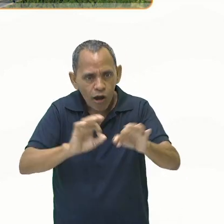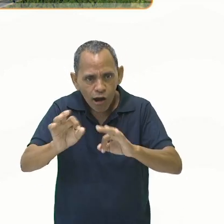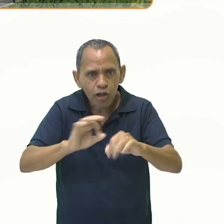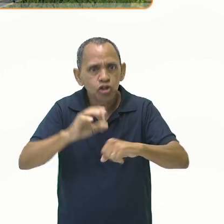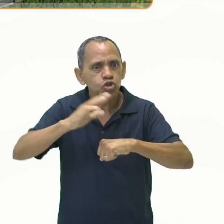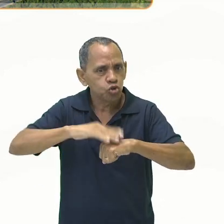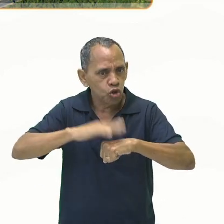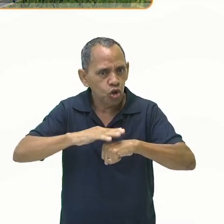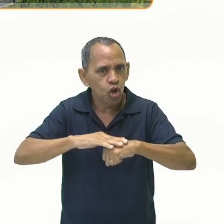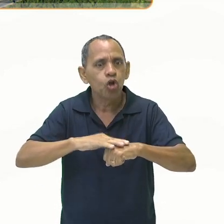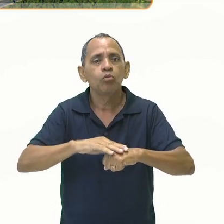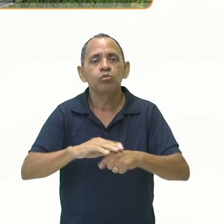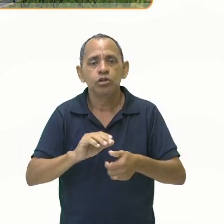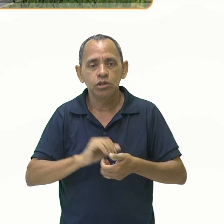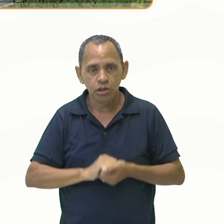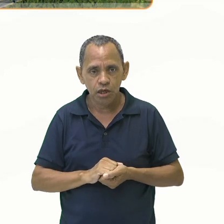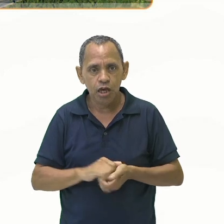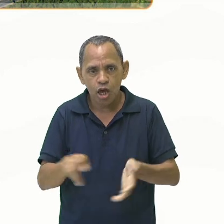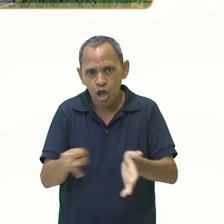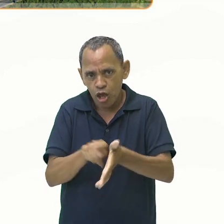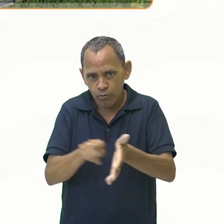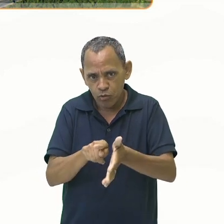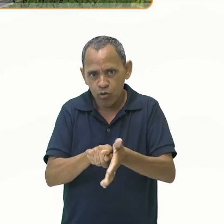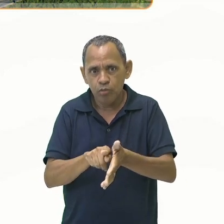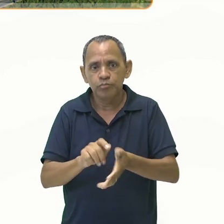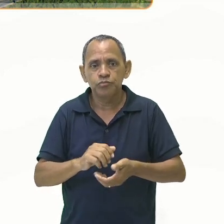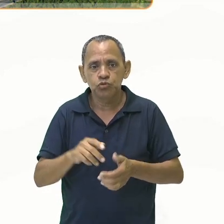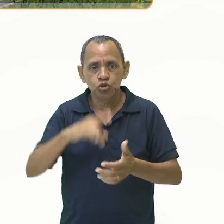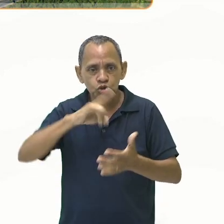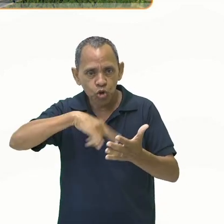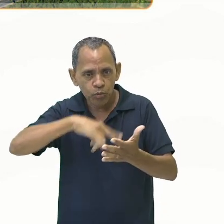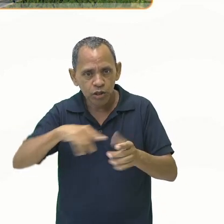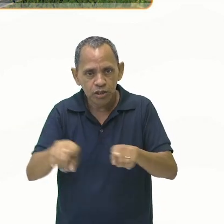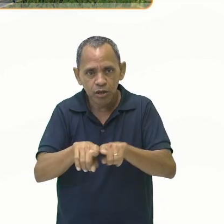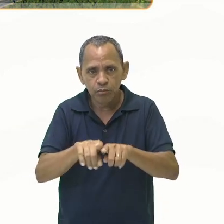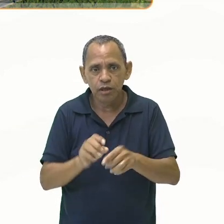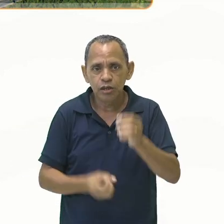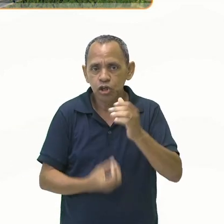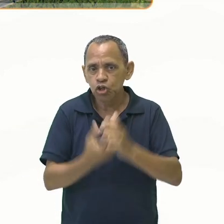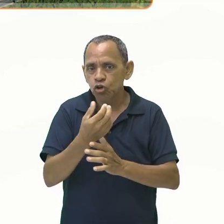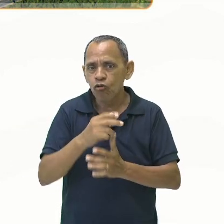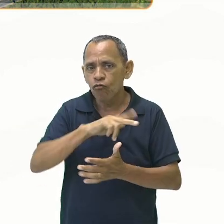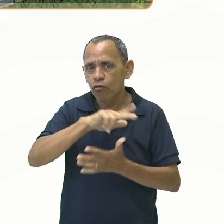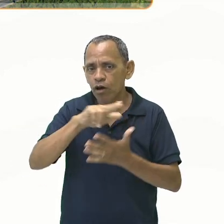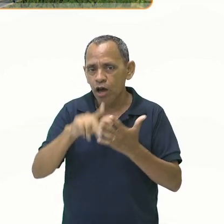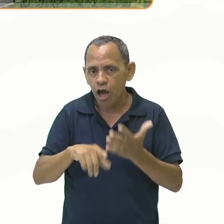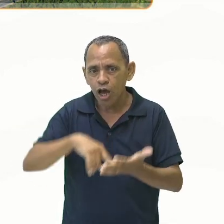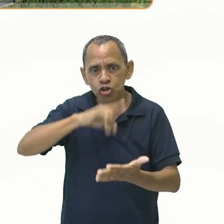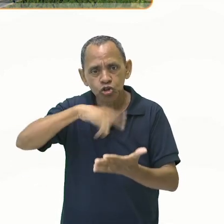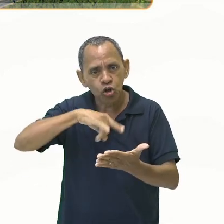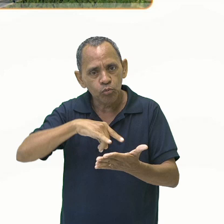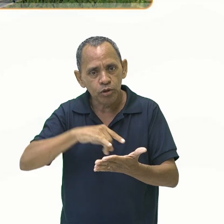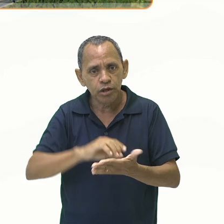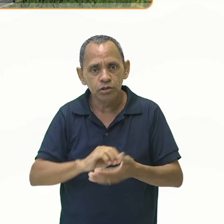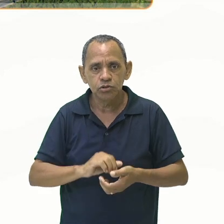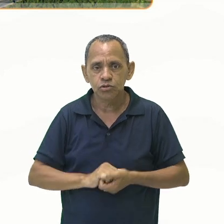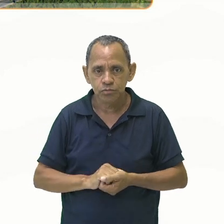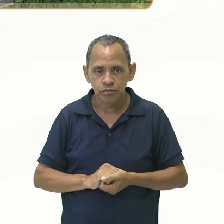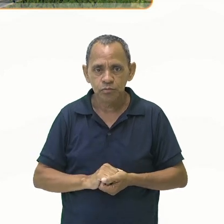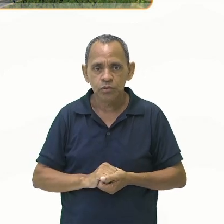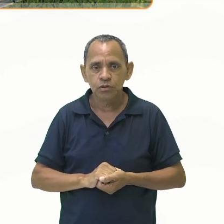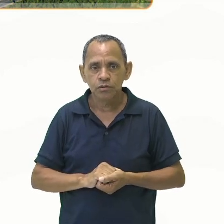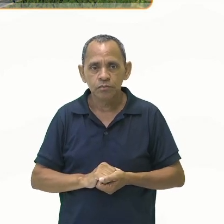ali sustentável, certo? Essa Agenda 21, ela gerou documentos, né, que são denominados de